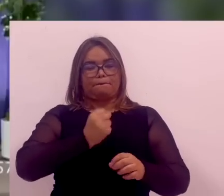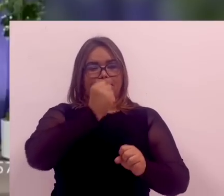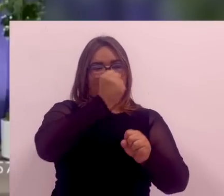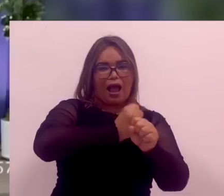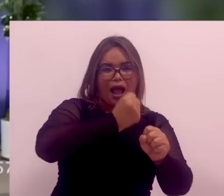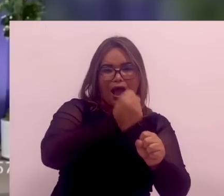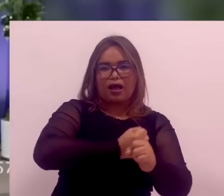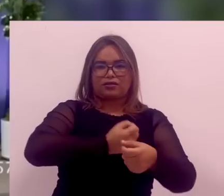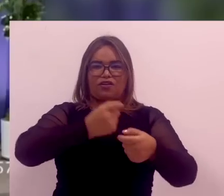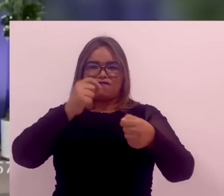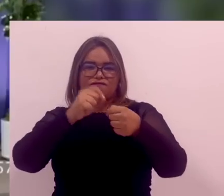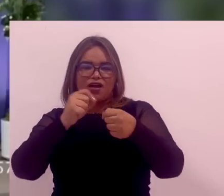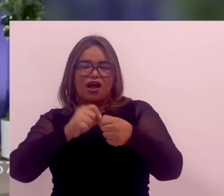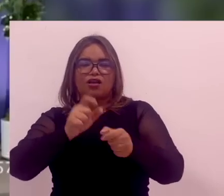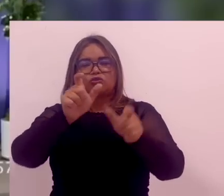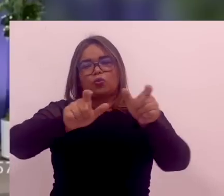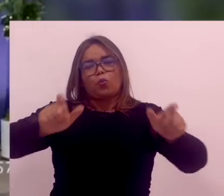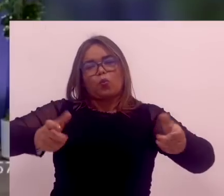Faça o que você quiser.